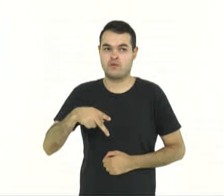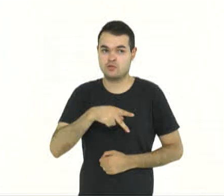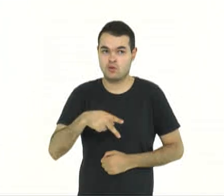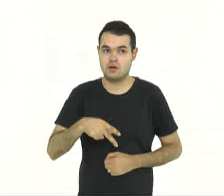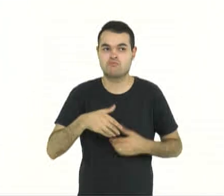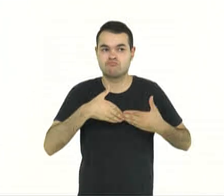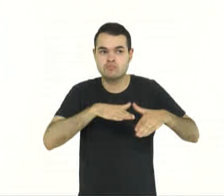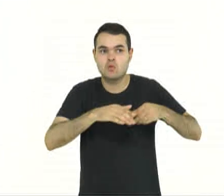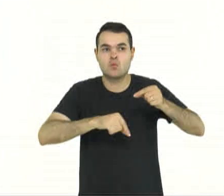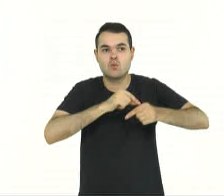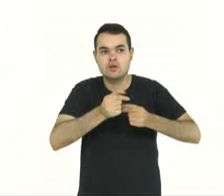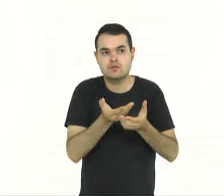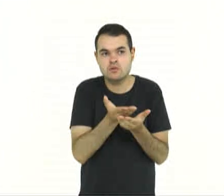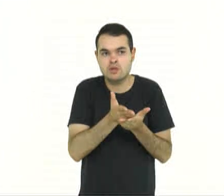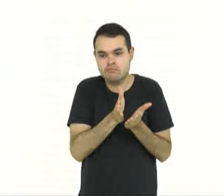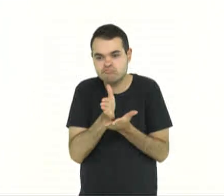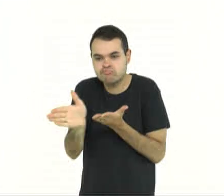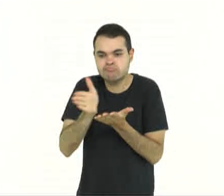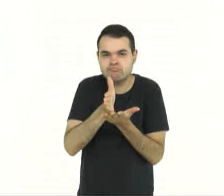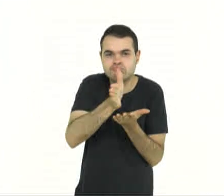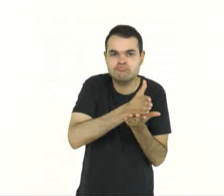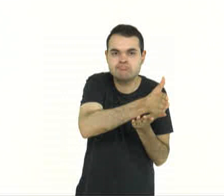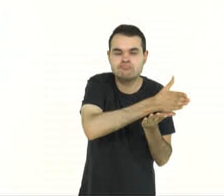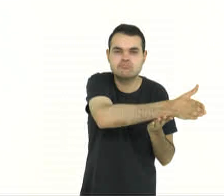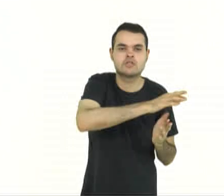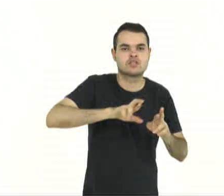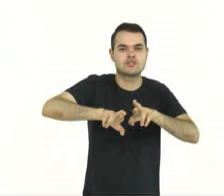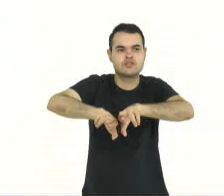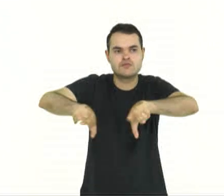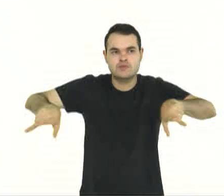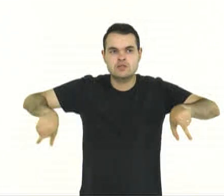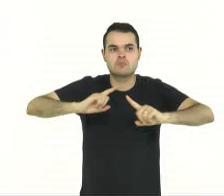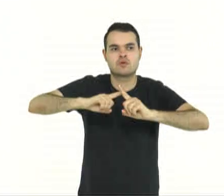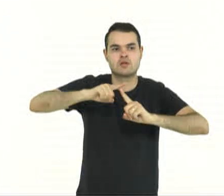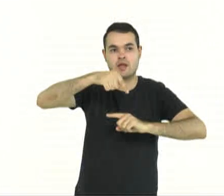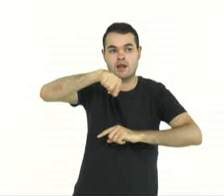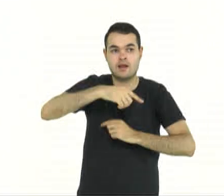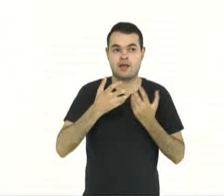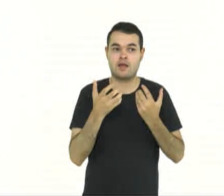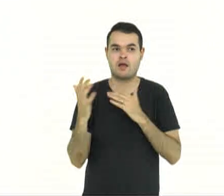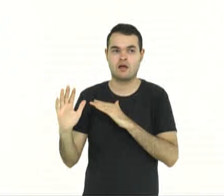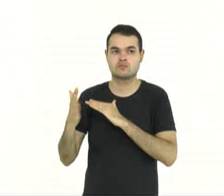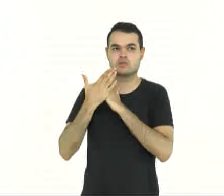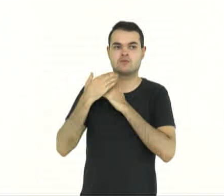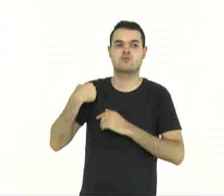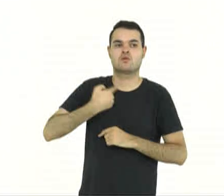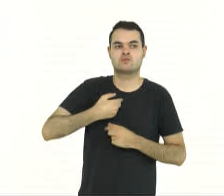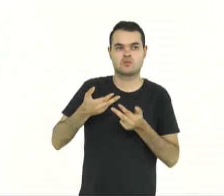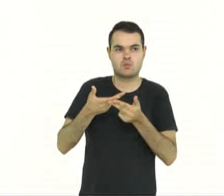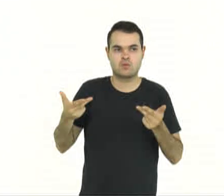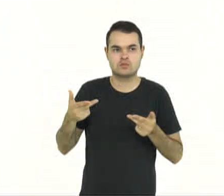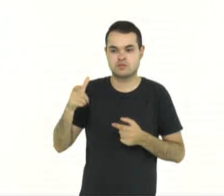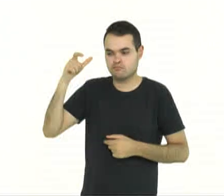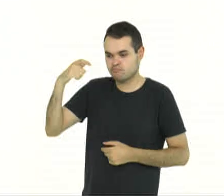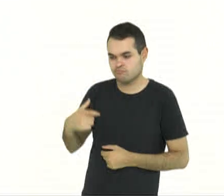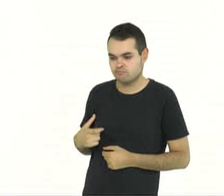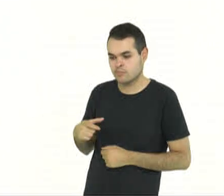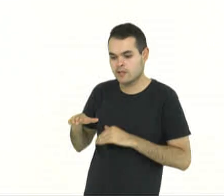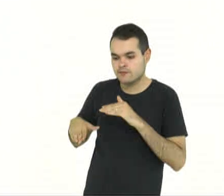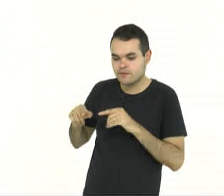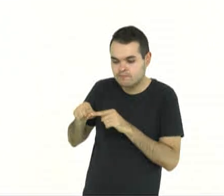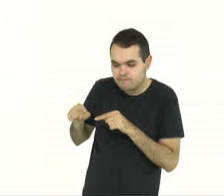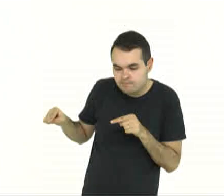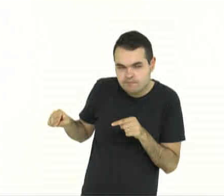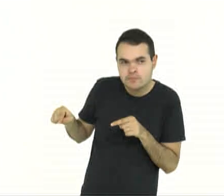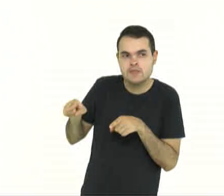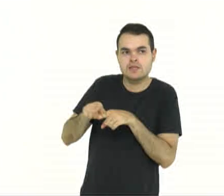gente que estudia carreiras diferentes, porque quer ajudar-nos a elegir algo em lo que não solo atender éxito,